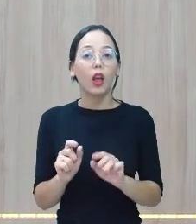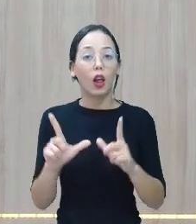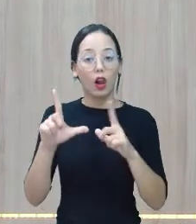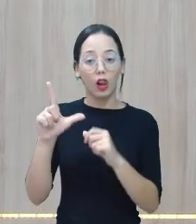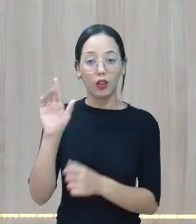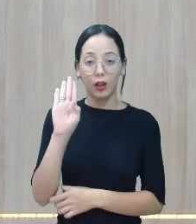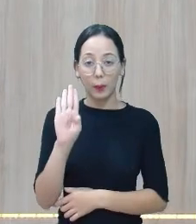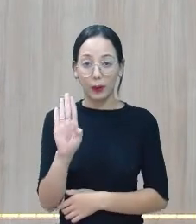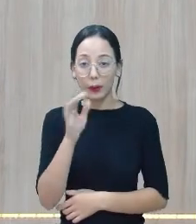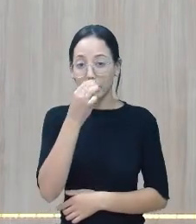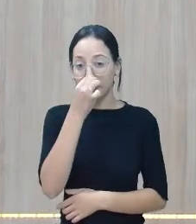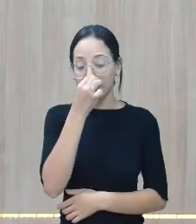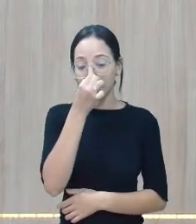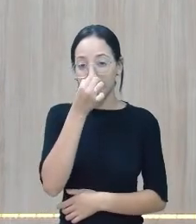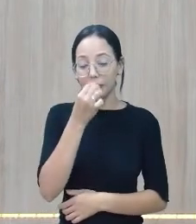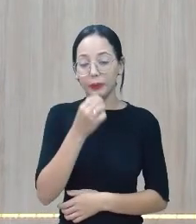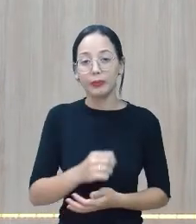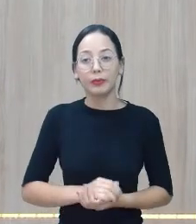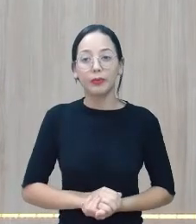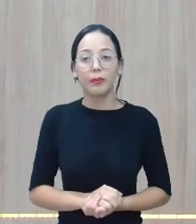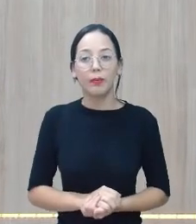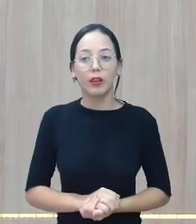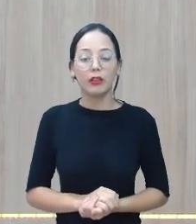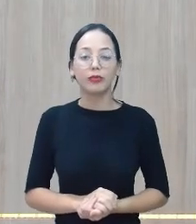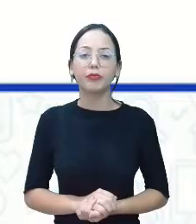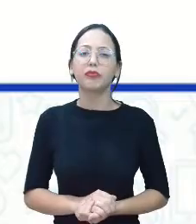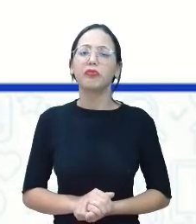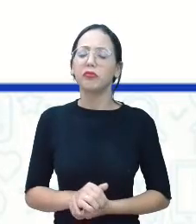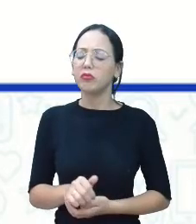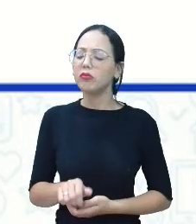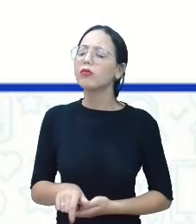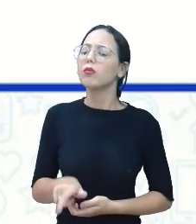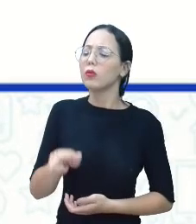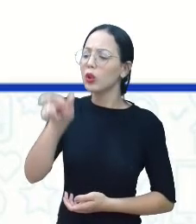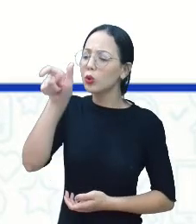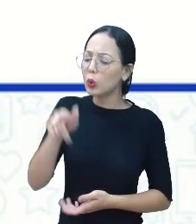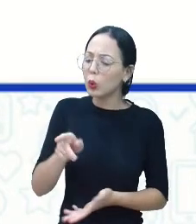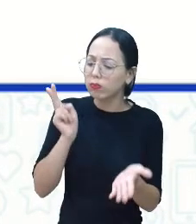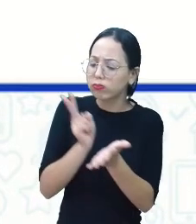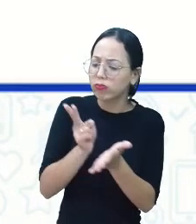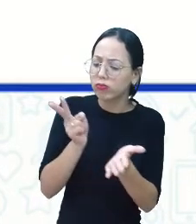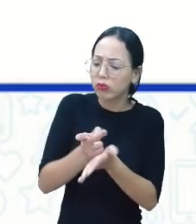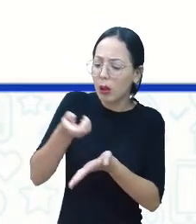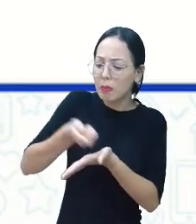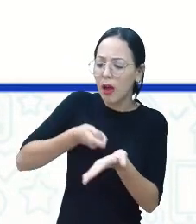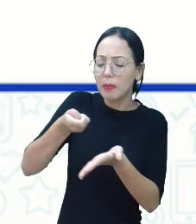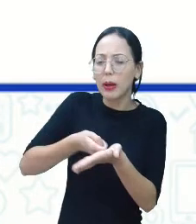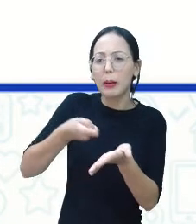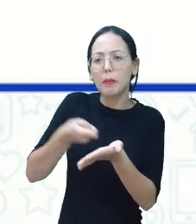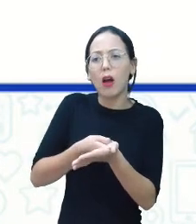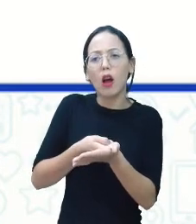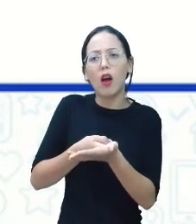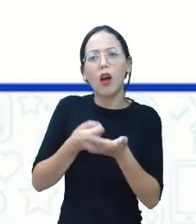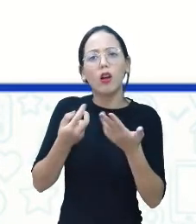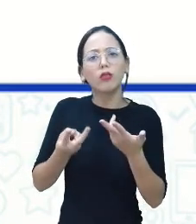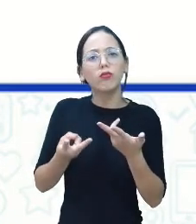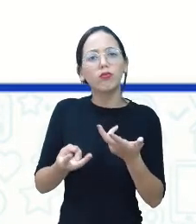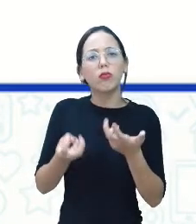letra B, algo a mais. A senhora persiste, Dona Glória. Vocês percebem que